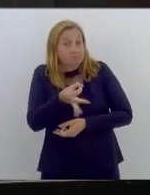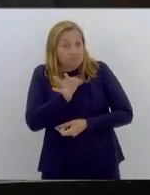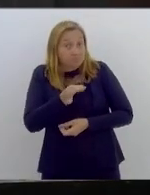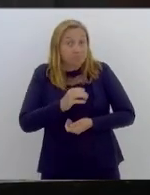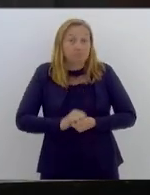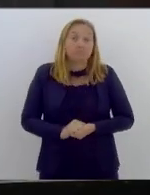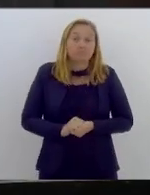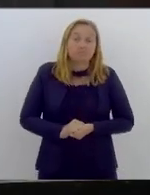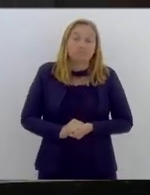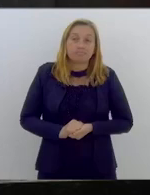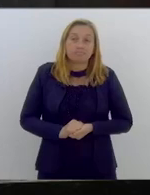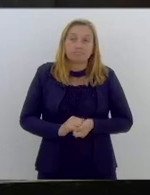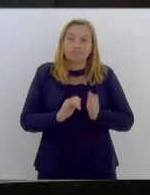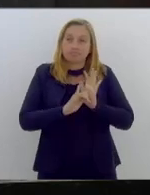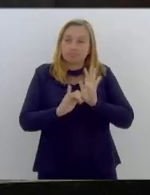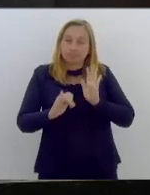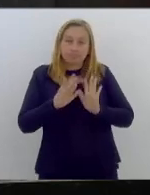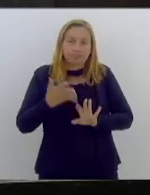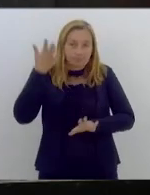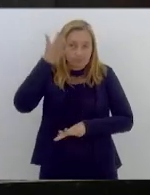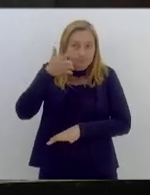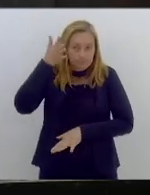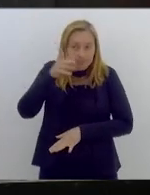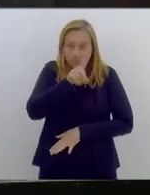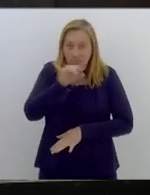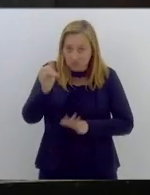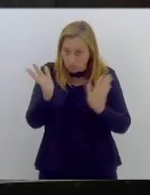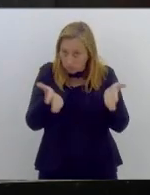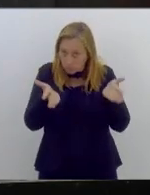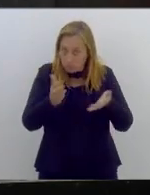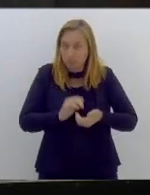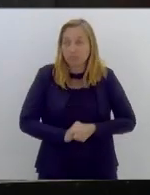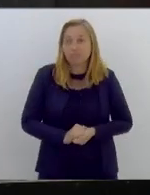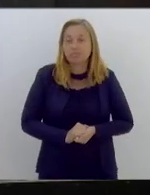Possivelmente, publicada a mensagem que foi no dia de hoje,